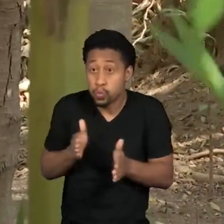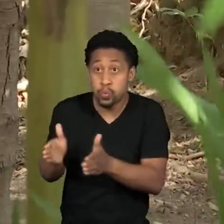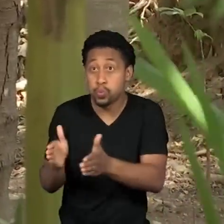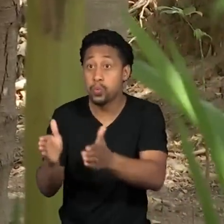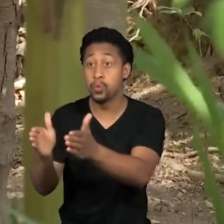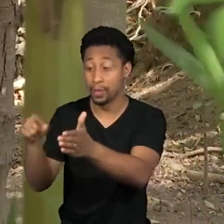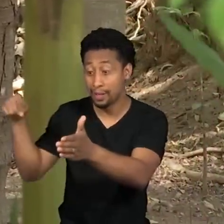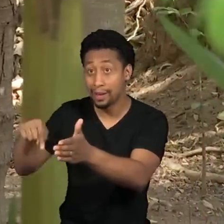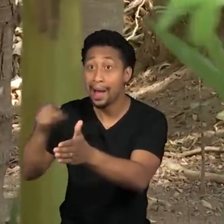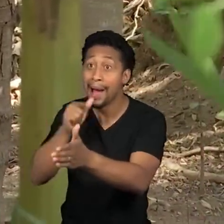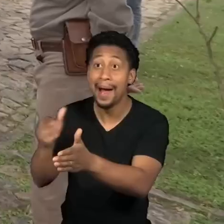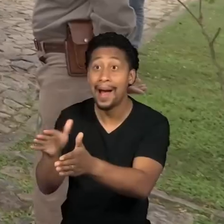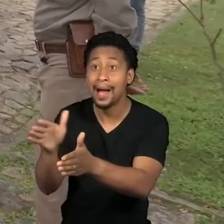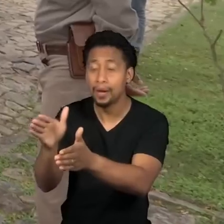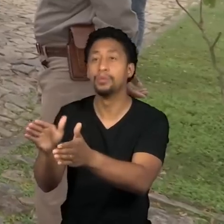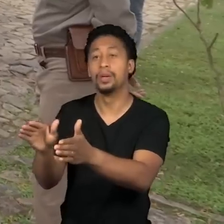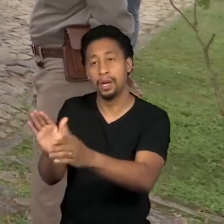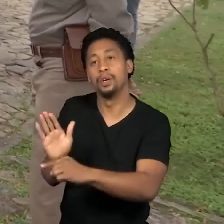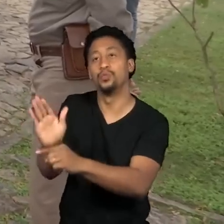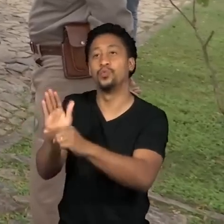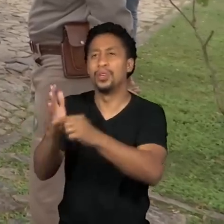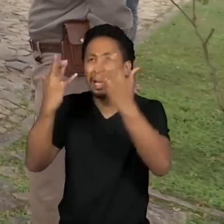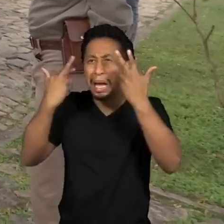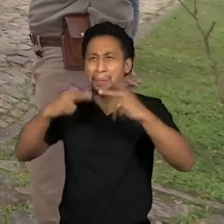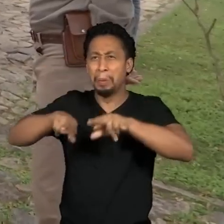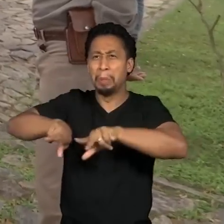para incontáveis espécies.